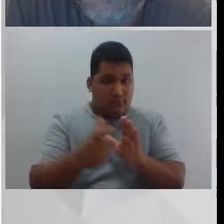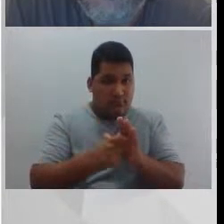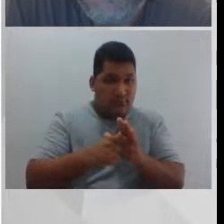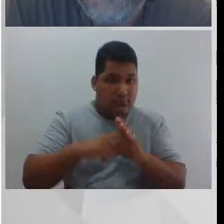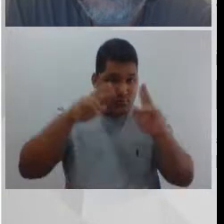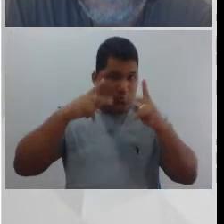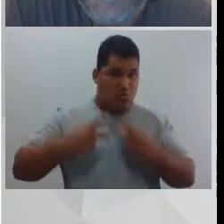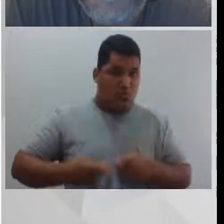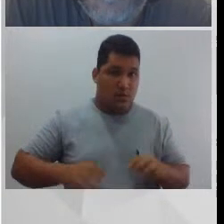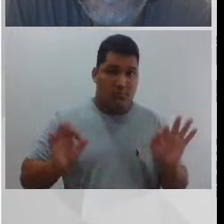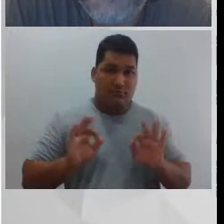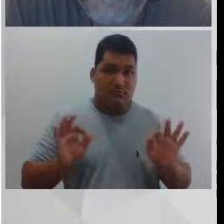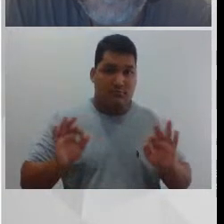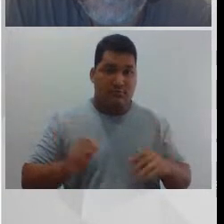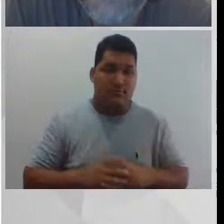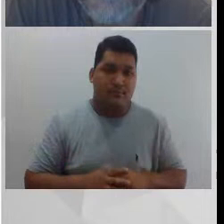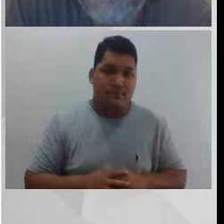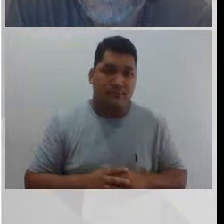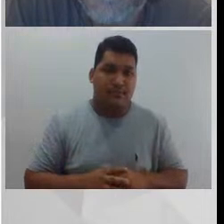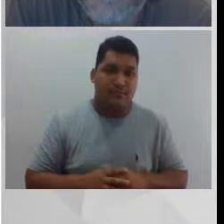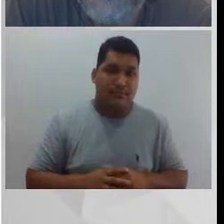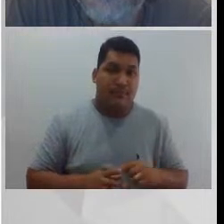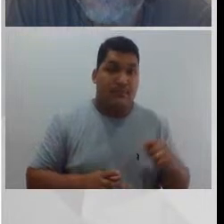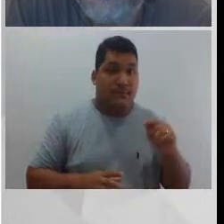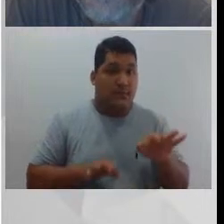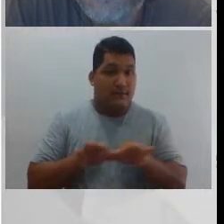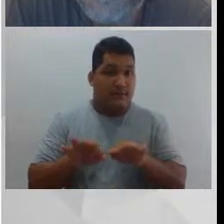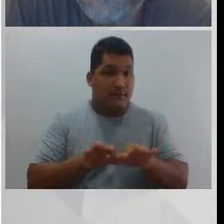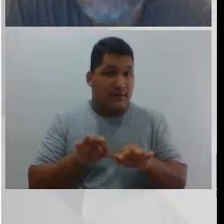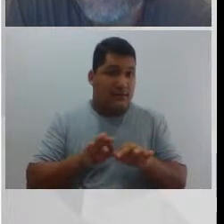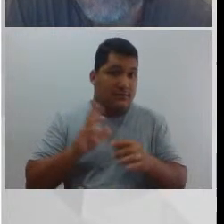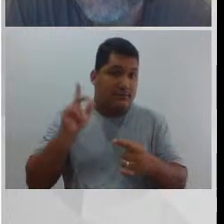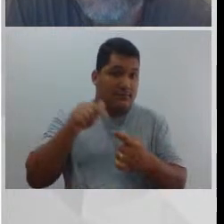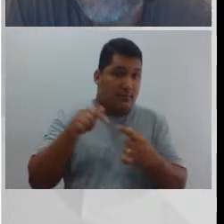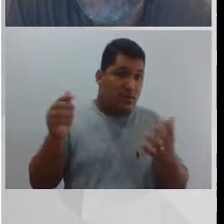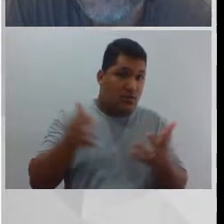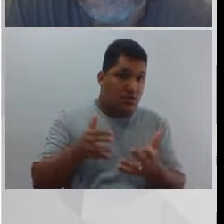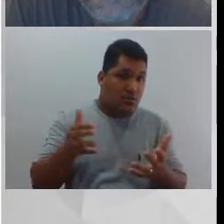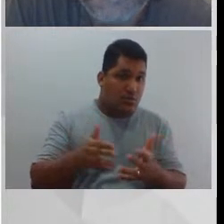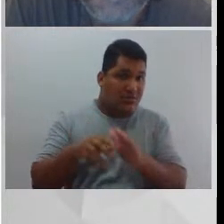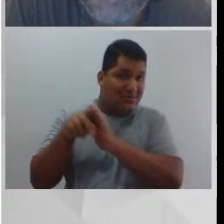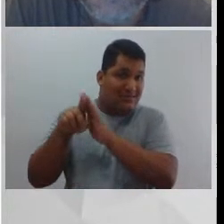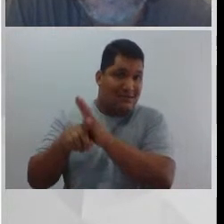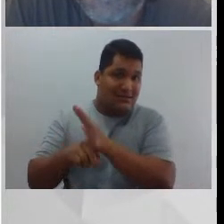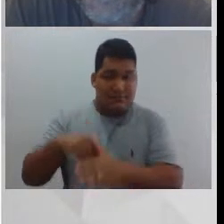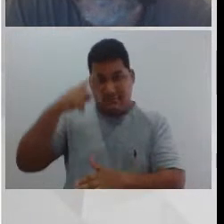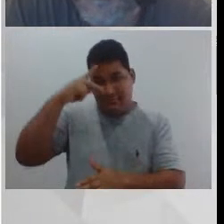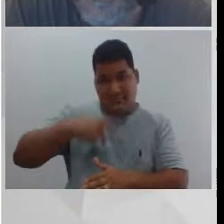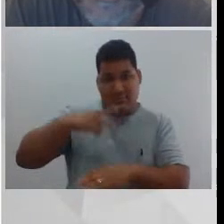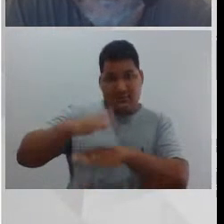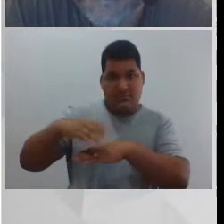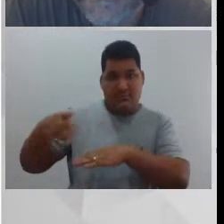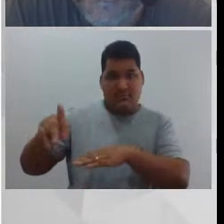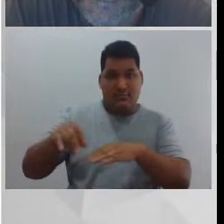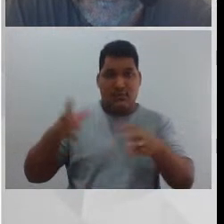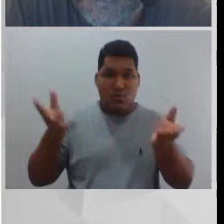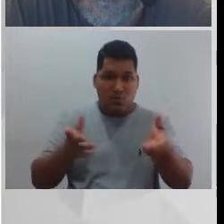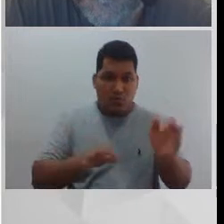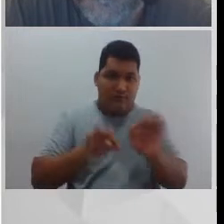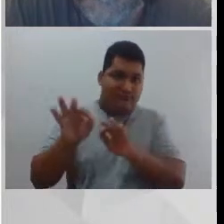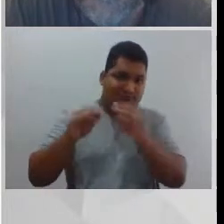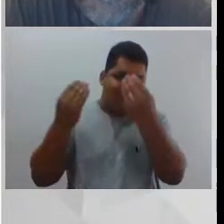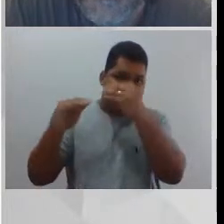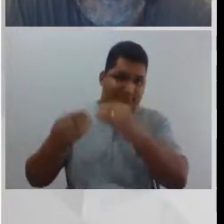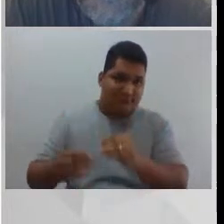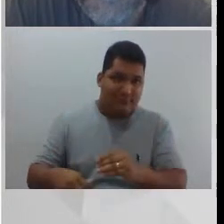né, e que fizesse algo que a gente está procurando até hoje, né, pensasse por si próprio. Até agora isso só acontece lá